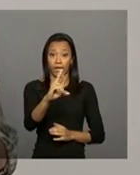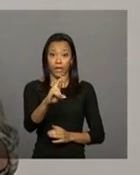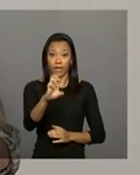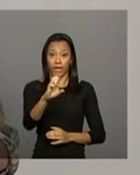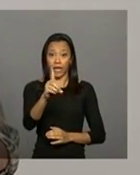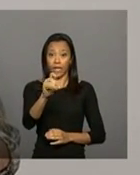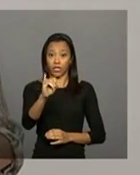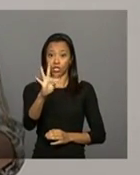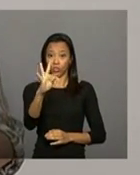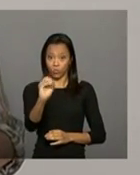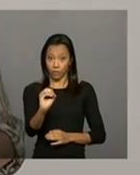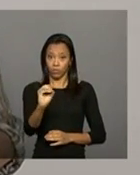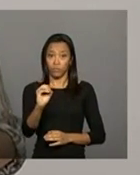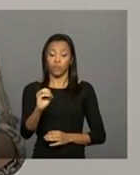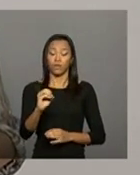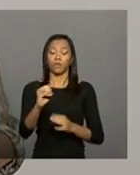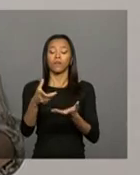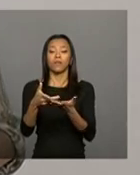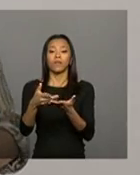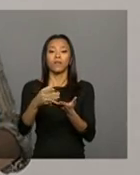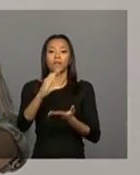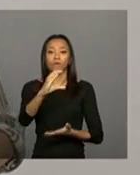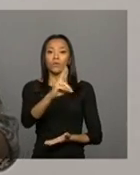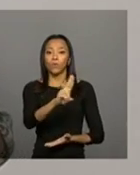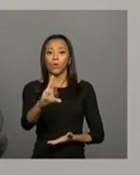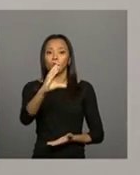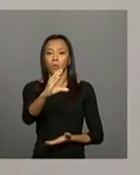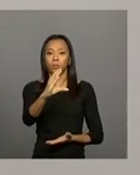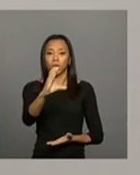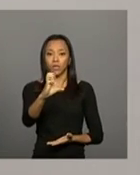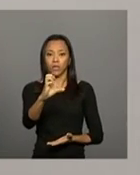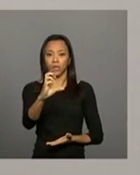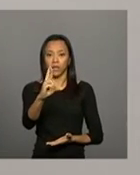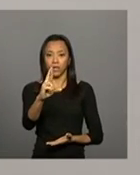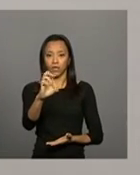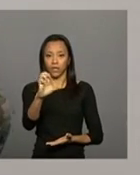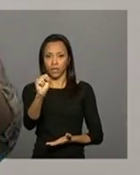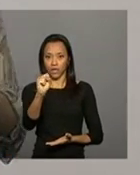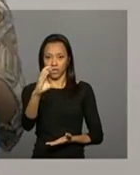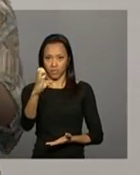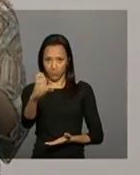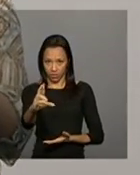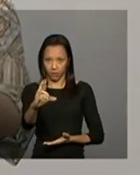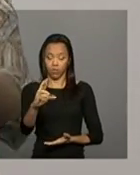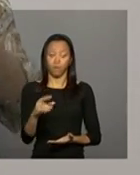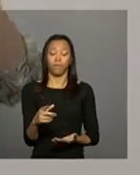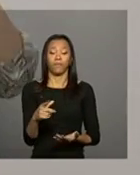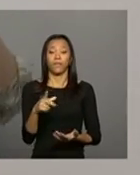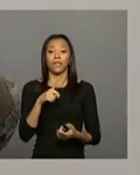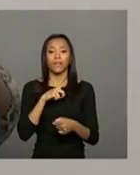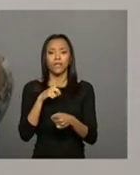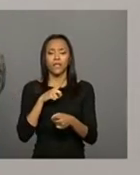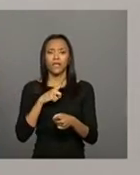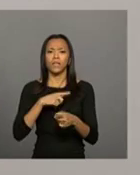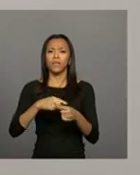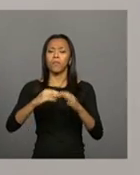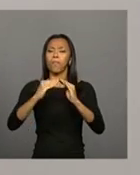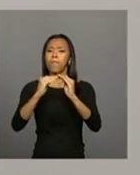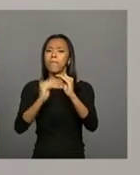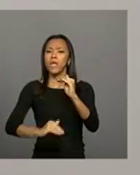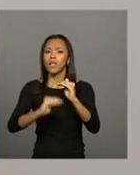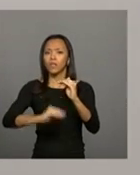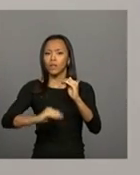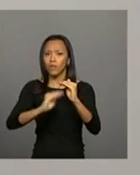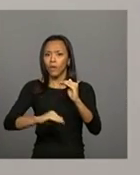pequeno negócio, são mulheres. E que também, nesta faixa, tem os menores níveis